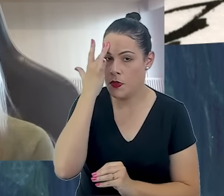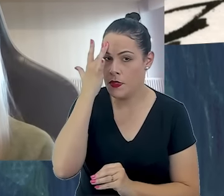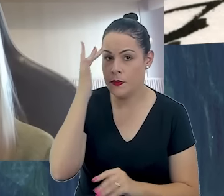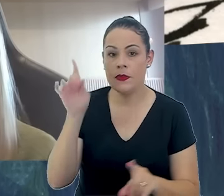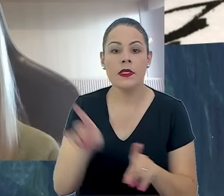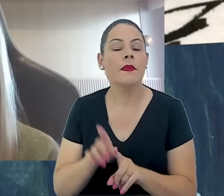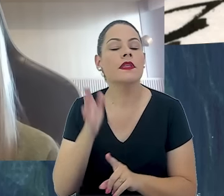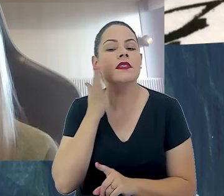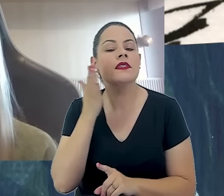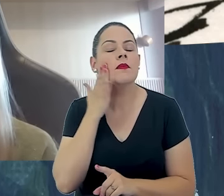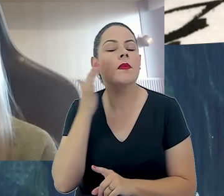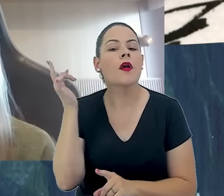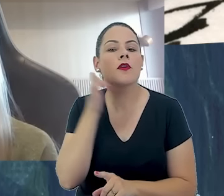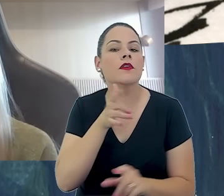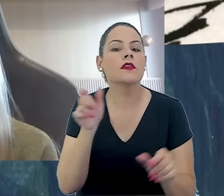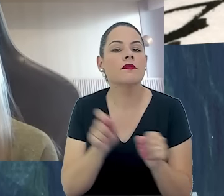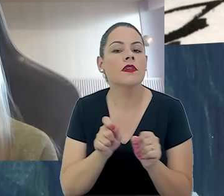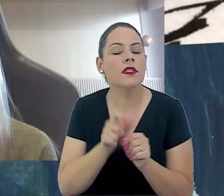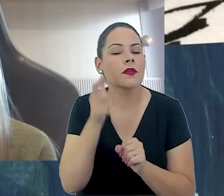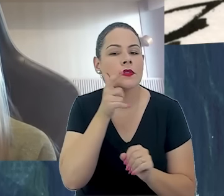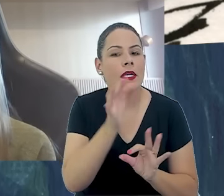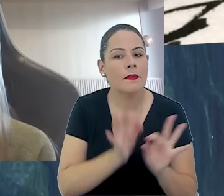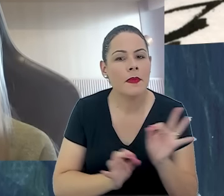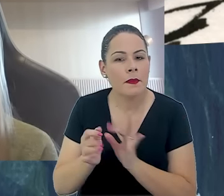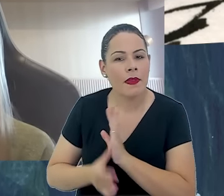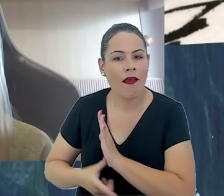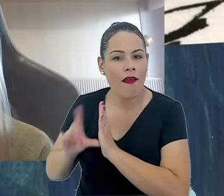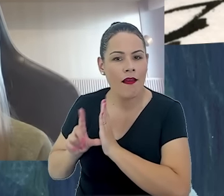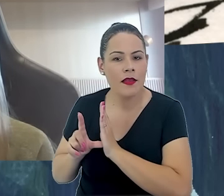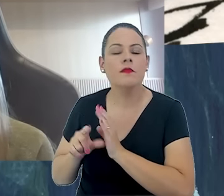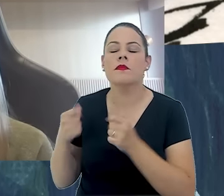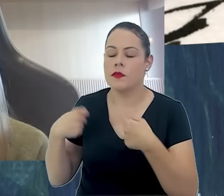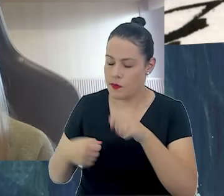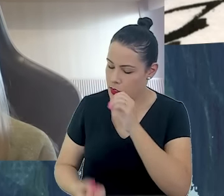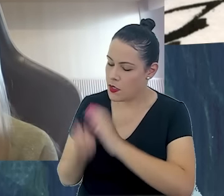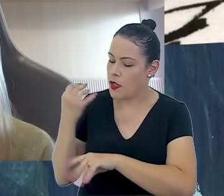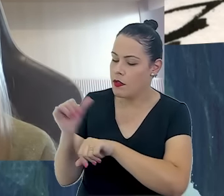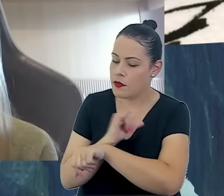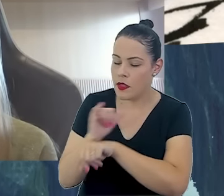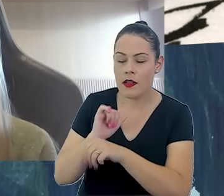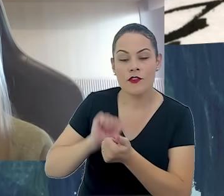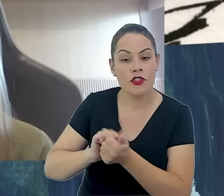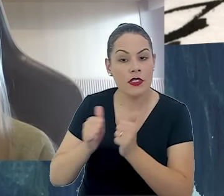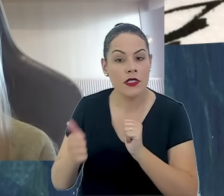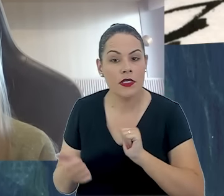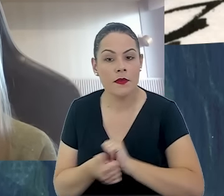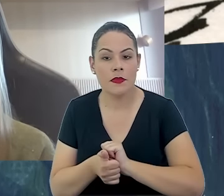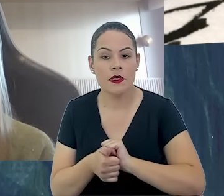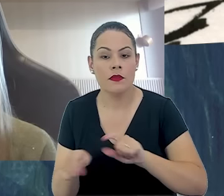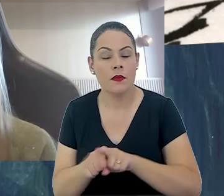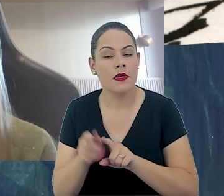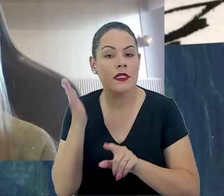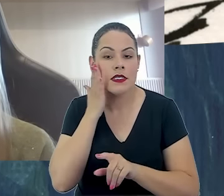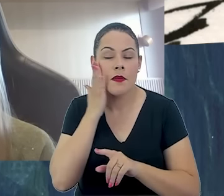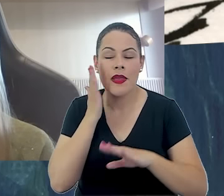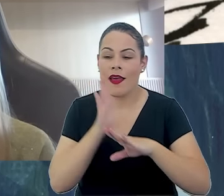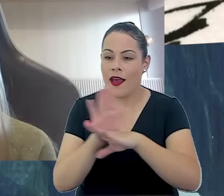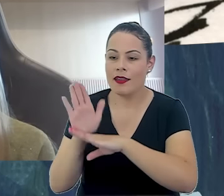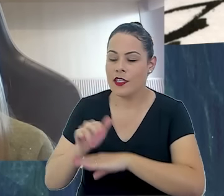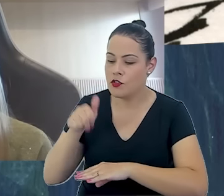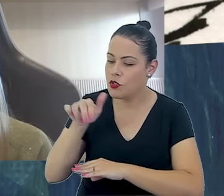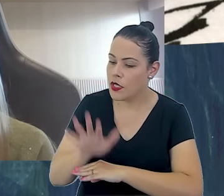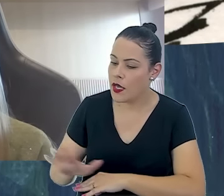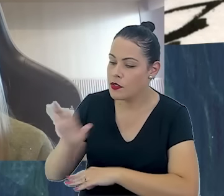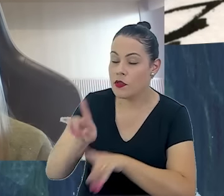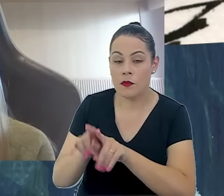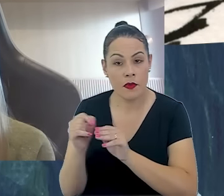que, para se fazer, se preparar isso, precisam ter estratégias de adaptação, a nível nacional, a